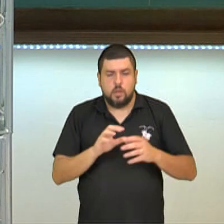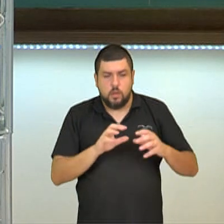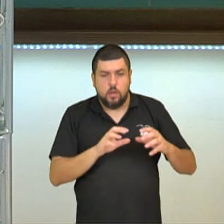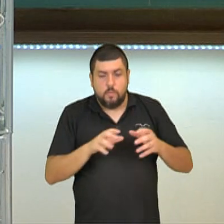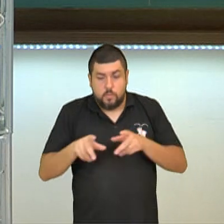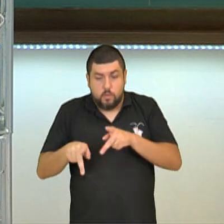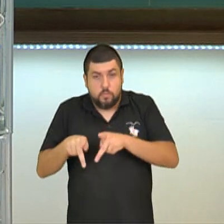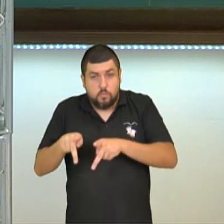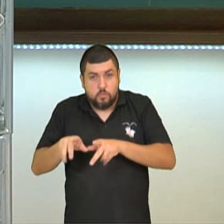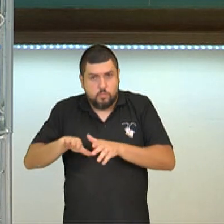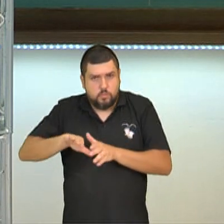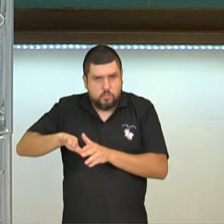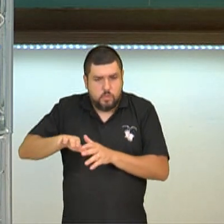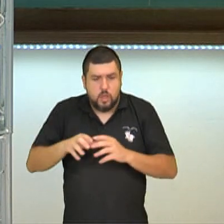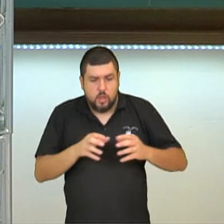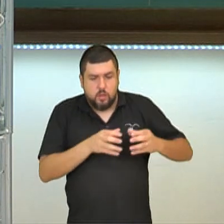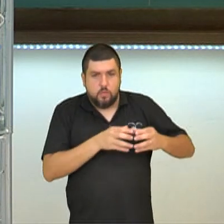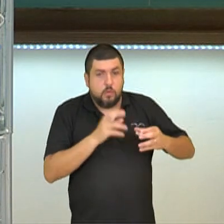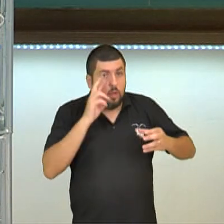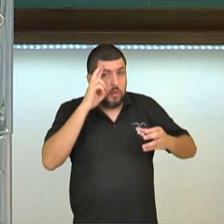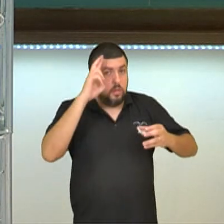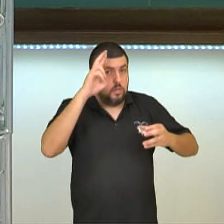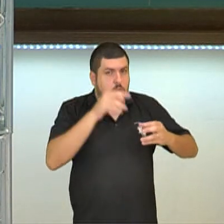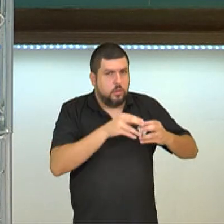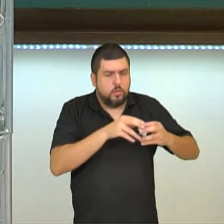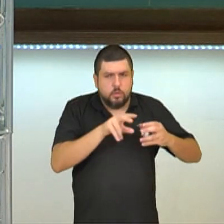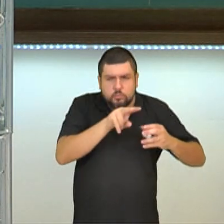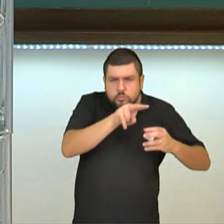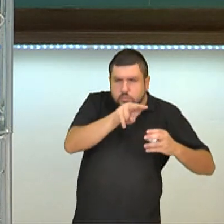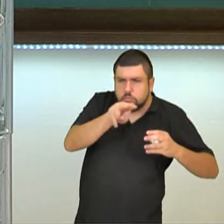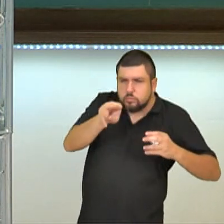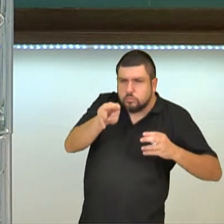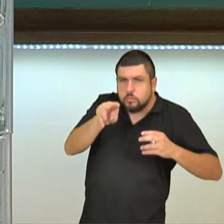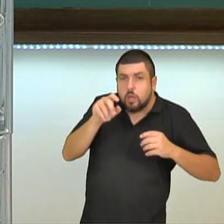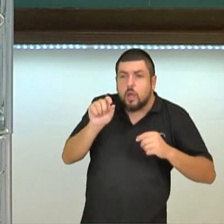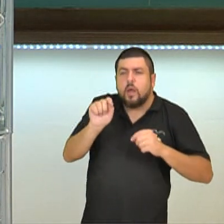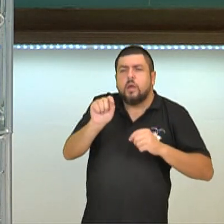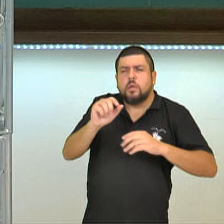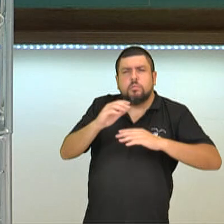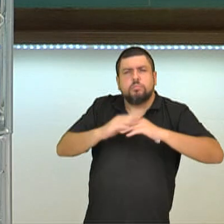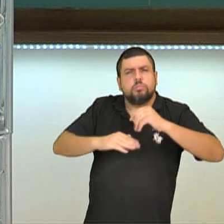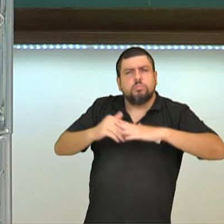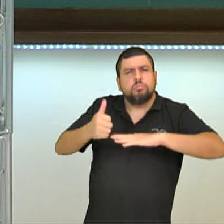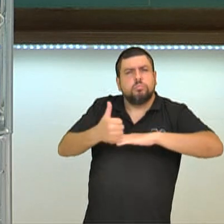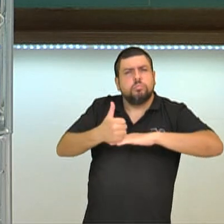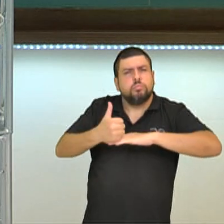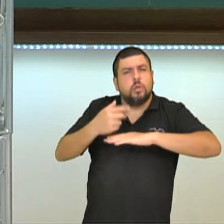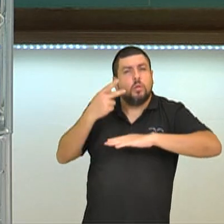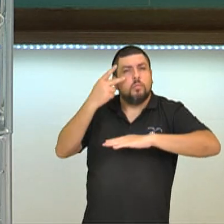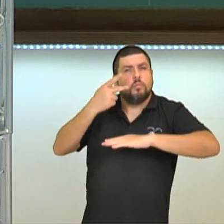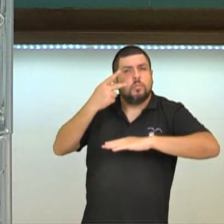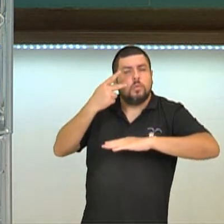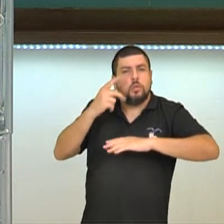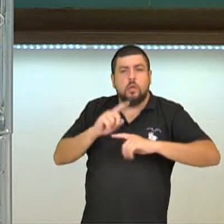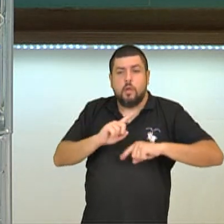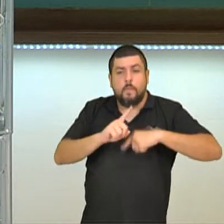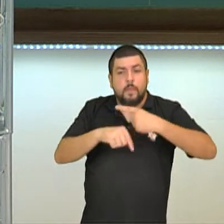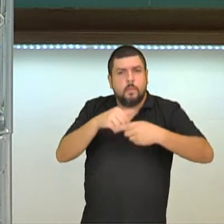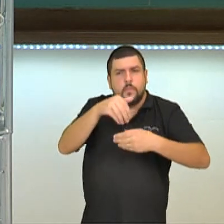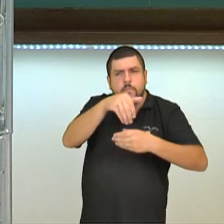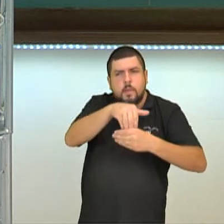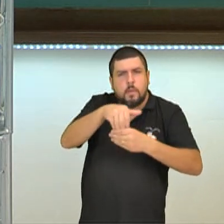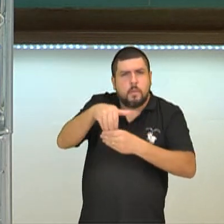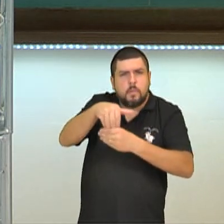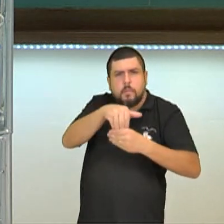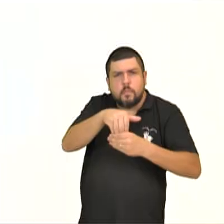um bom líder para nós. Vamos colocar ele para ser escolhido também? E depois faziam uma votação. Muito interessante